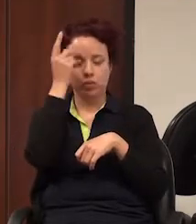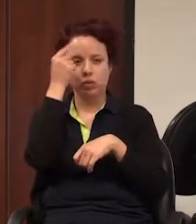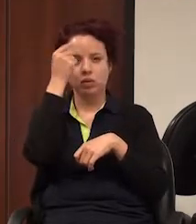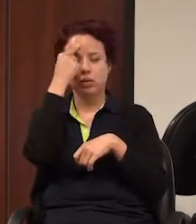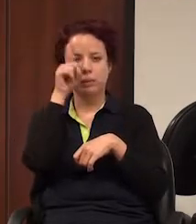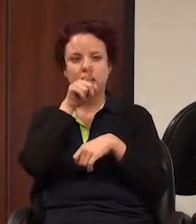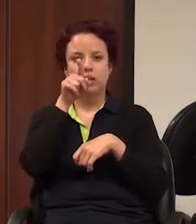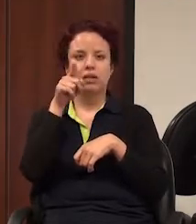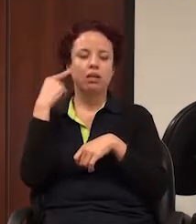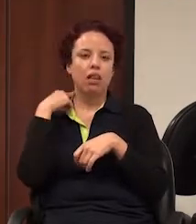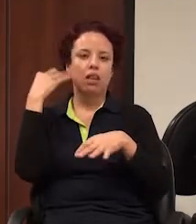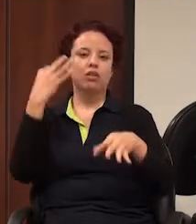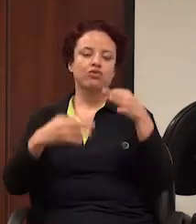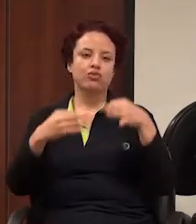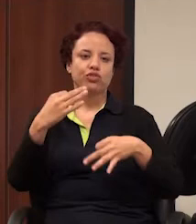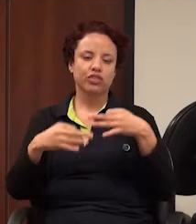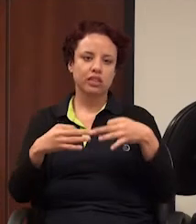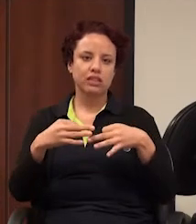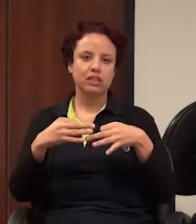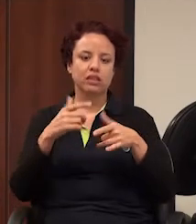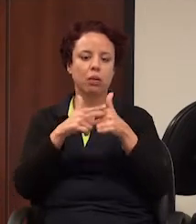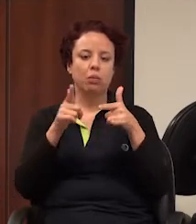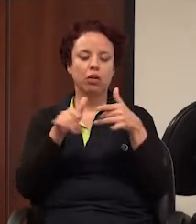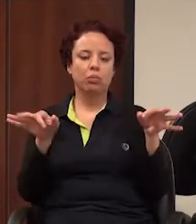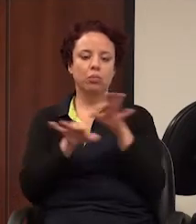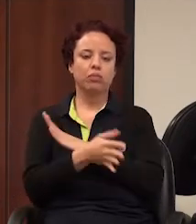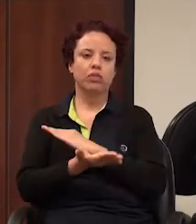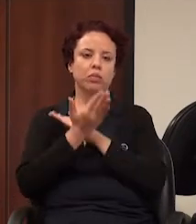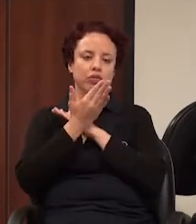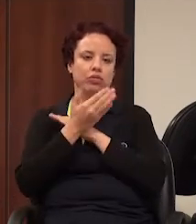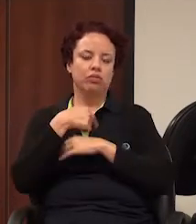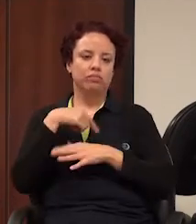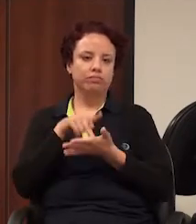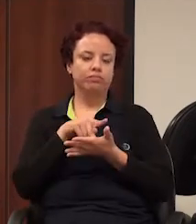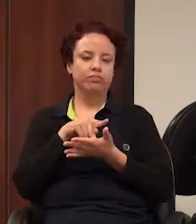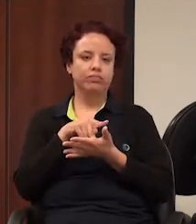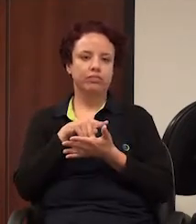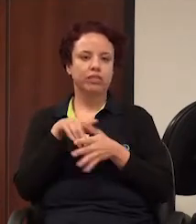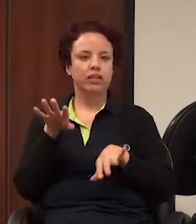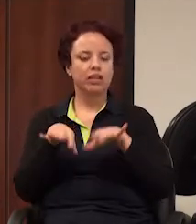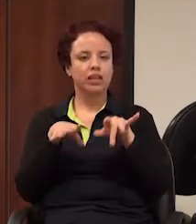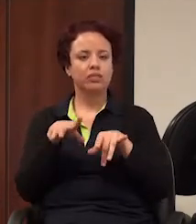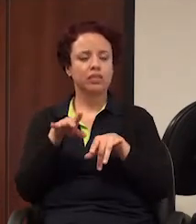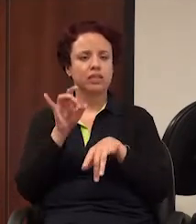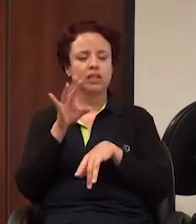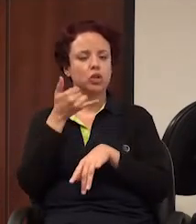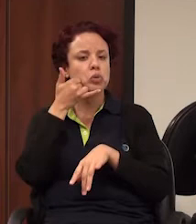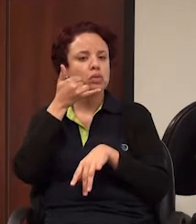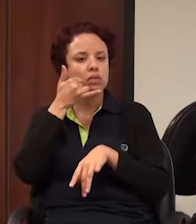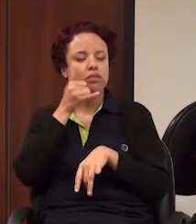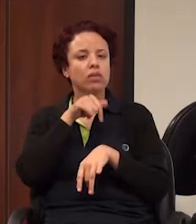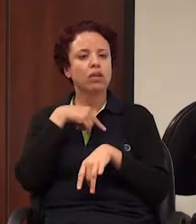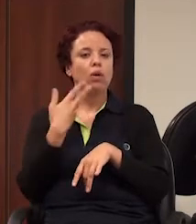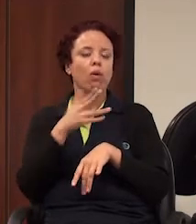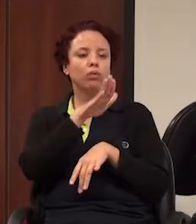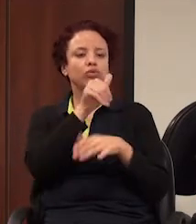Judiciário ou a dita Justiça resolverá o seu problema. Né. Muitas das vezes é aquilo lá, um telefonema, uma conversa,